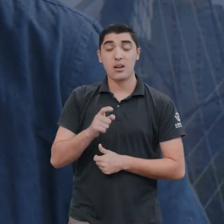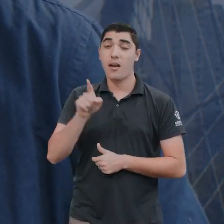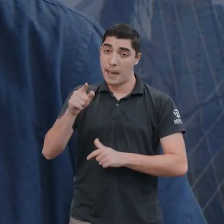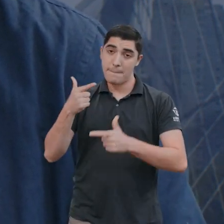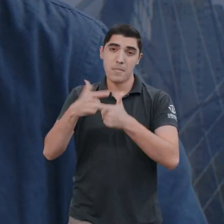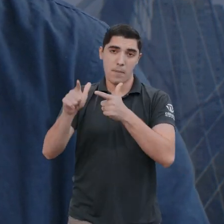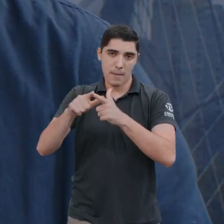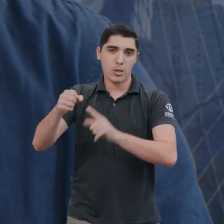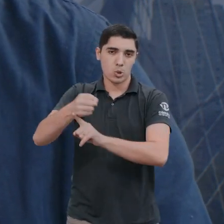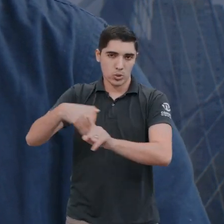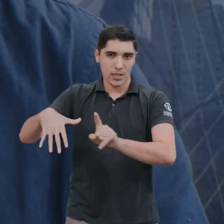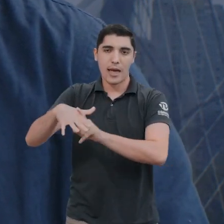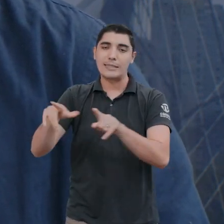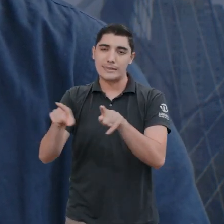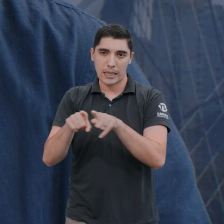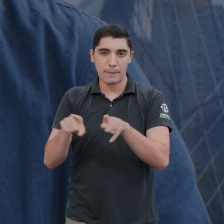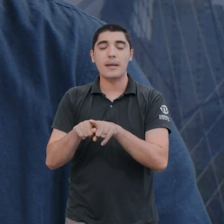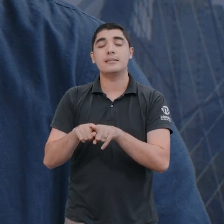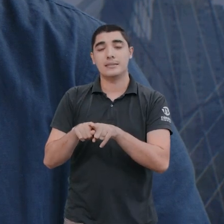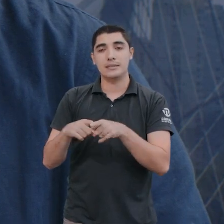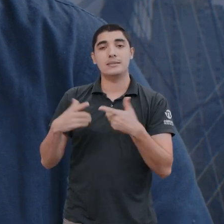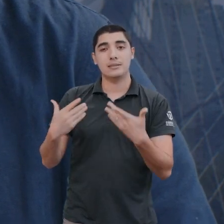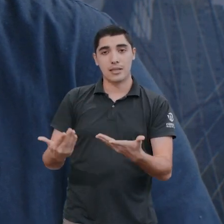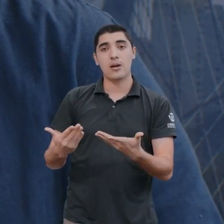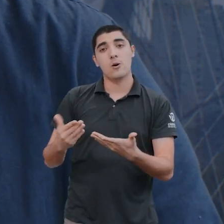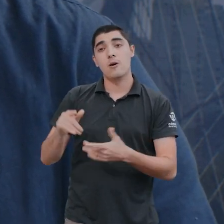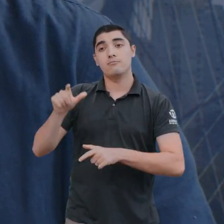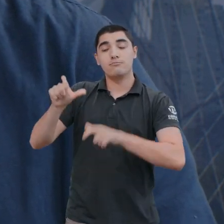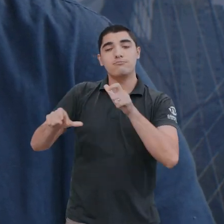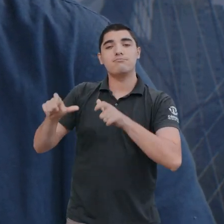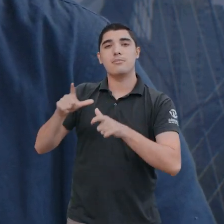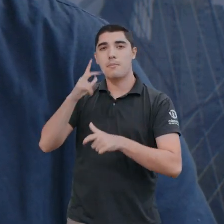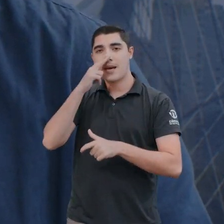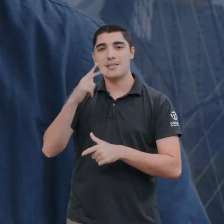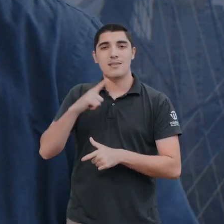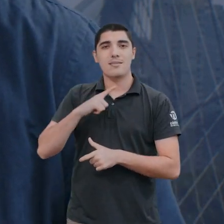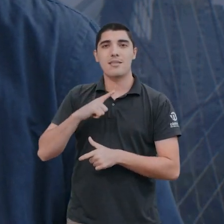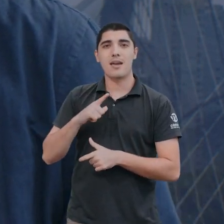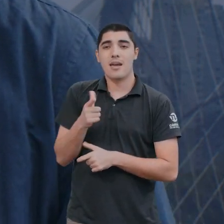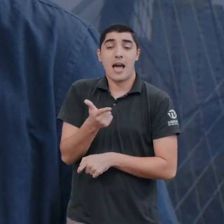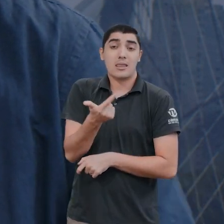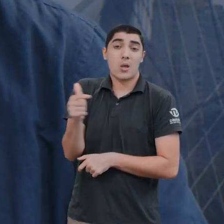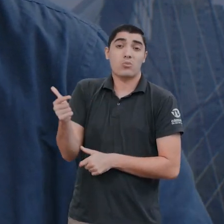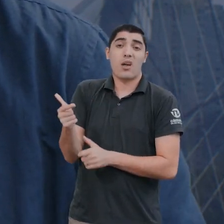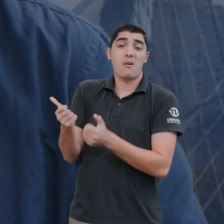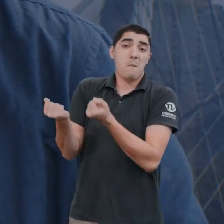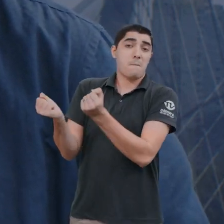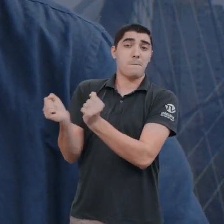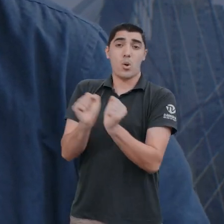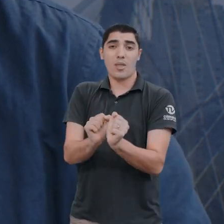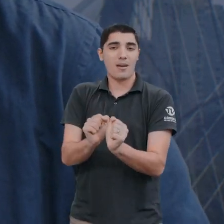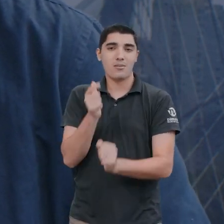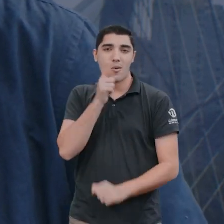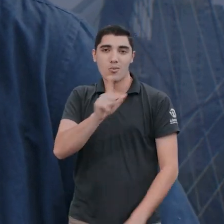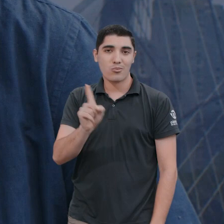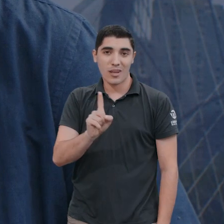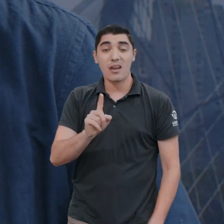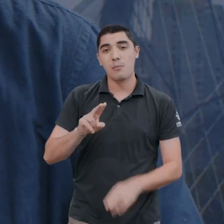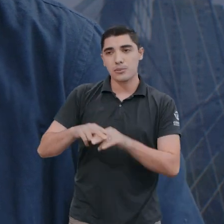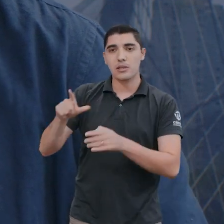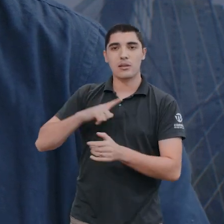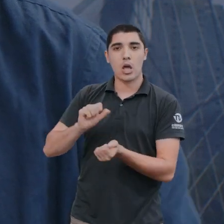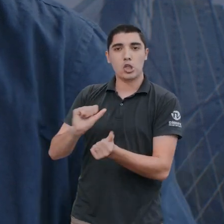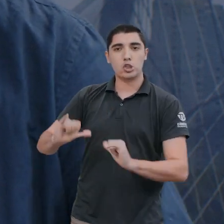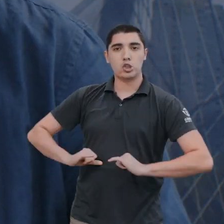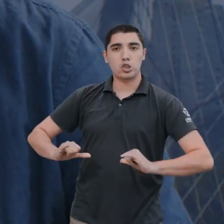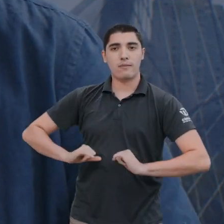problemas sociais, que faz com que elas tenham menos poder diante dessas marcas e elas se tornem escravos,